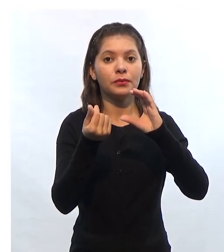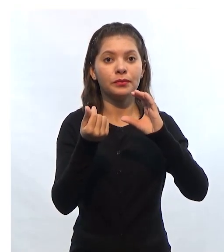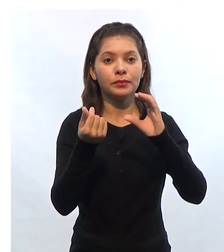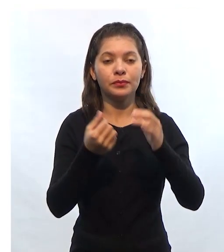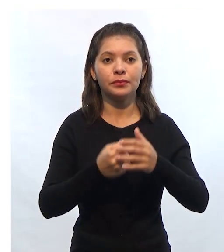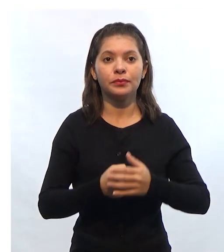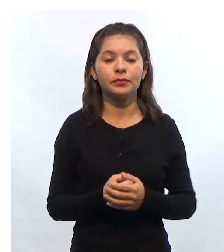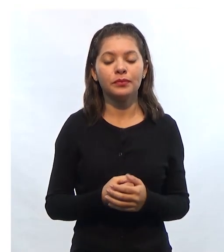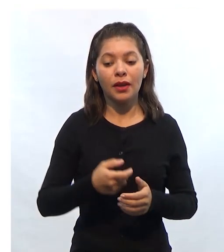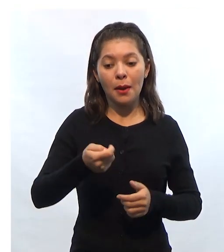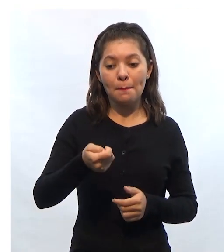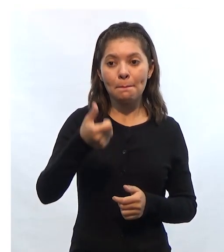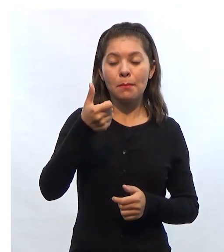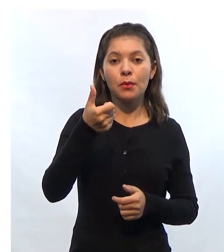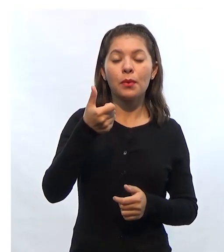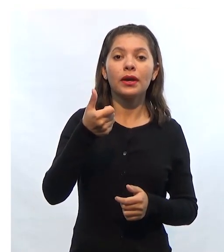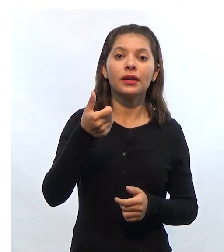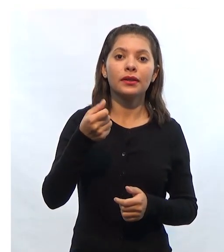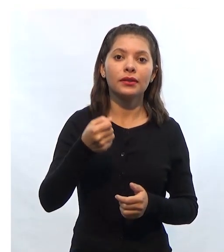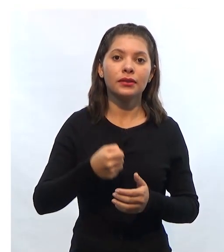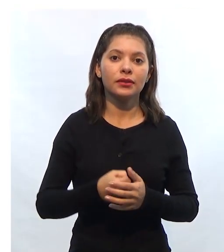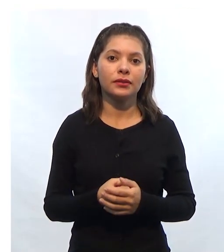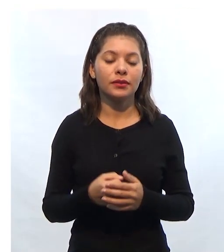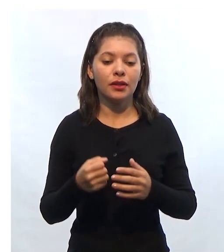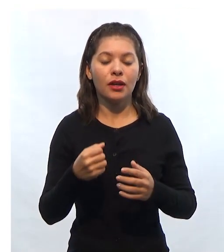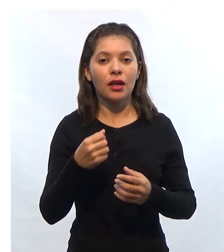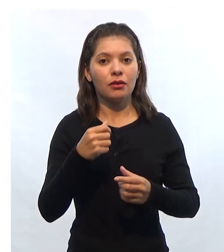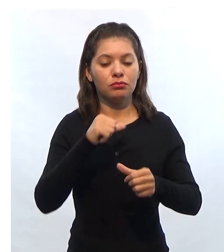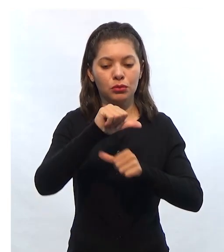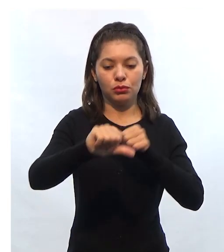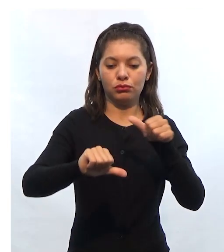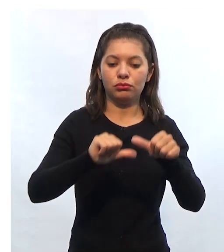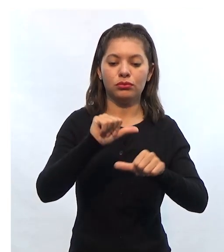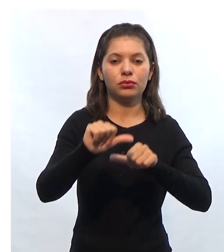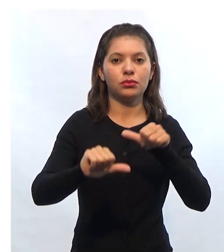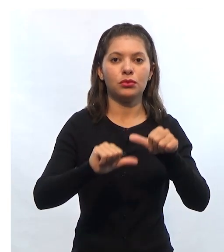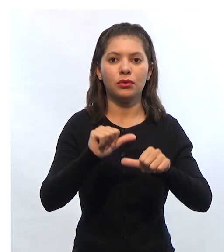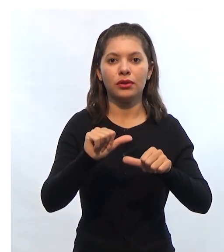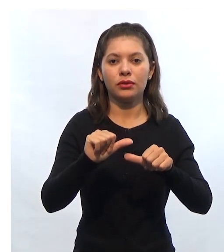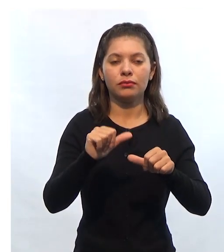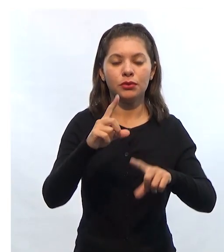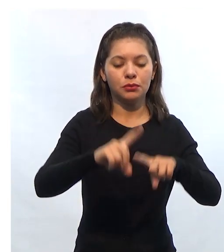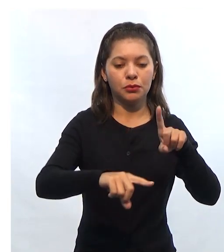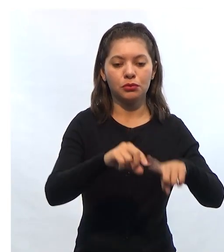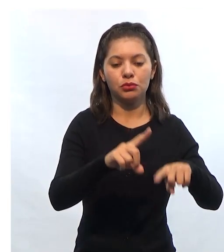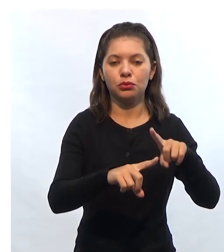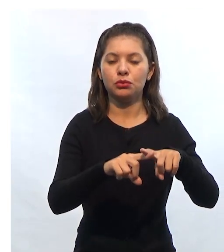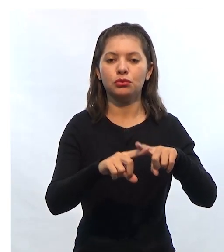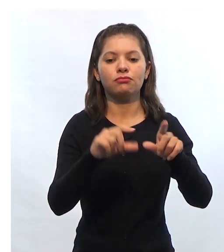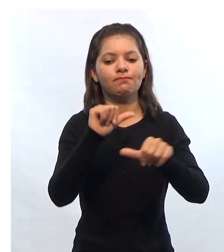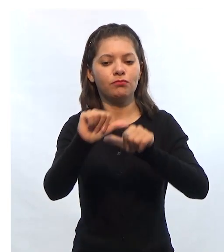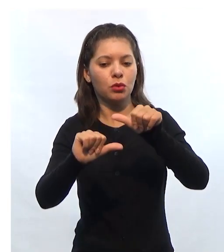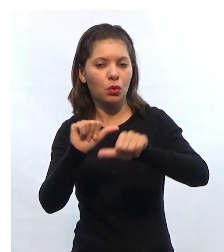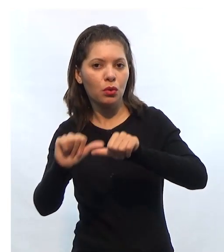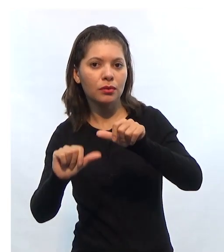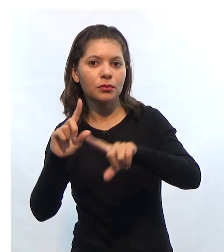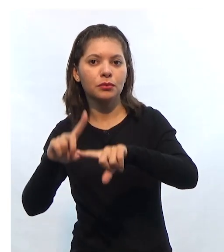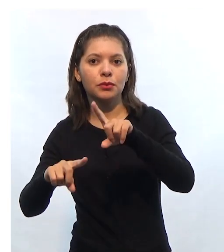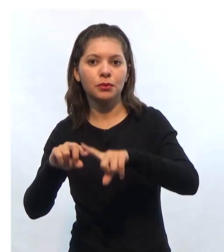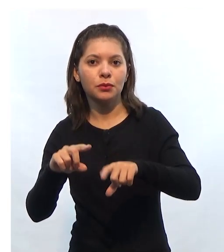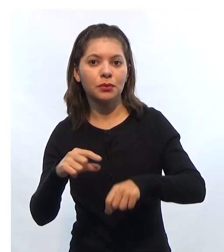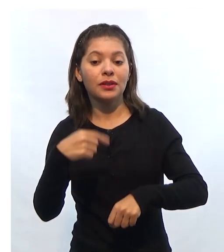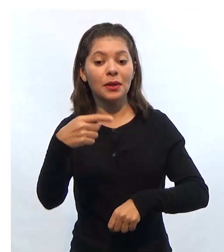com moedas, ou apenas trocas, primeiramente, né? Trocas de um produto por outro produto. Depois foi